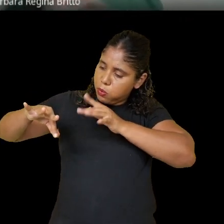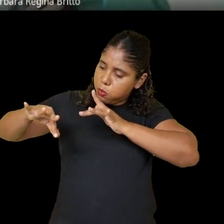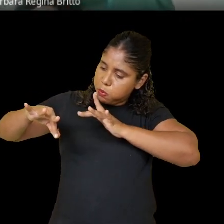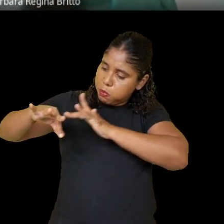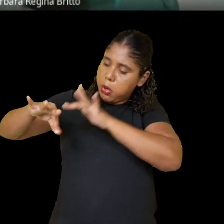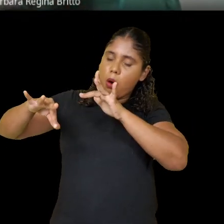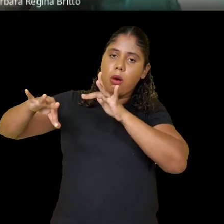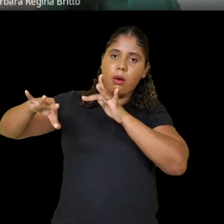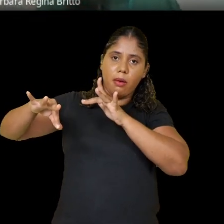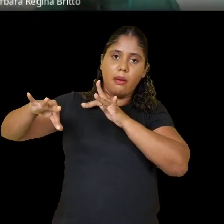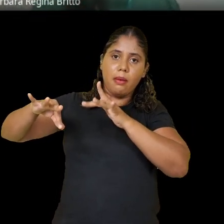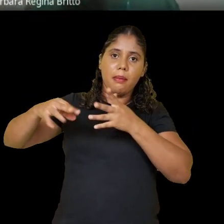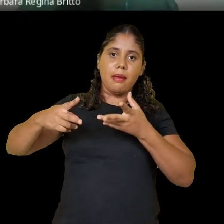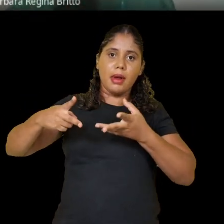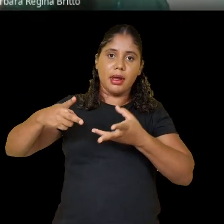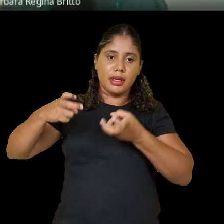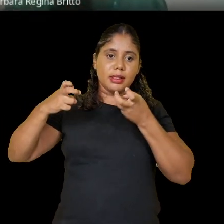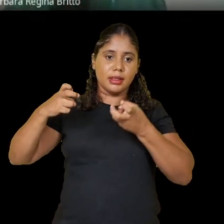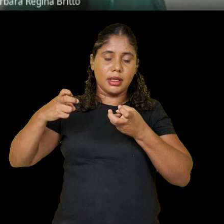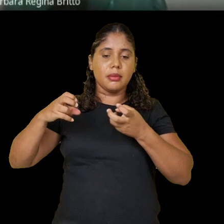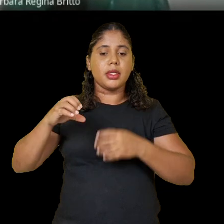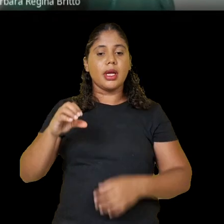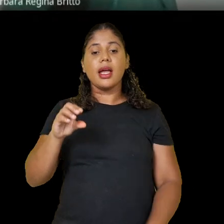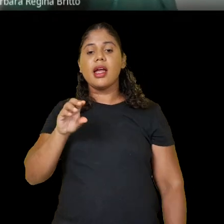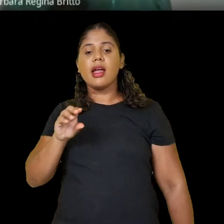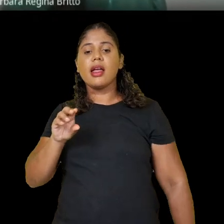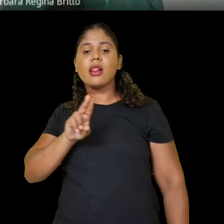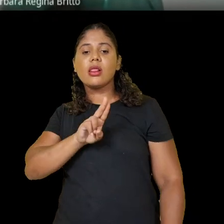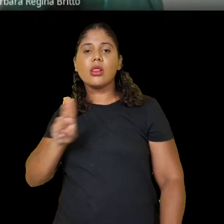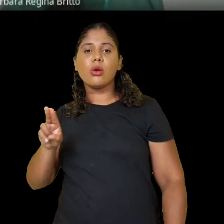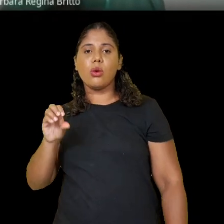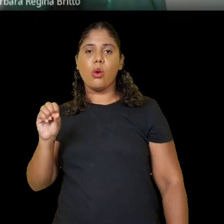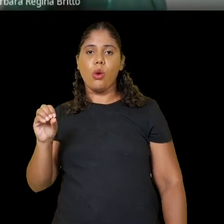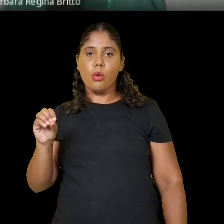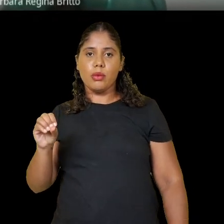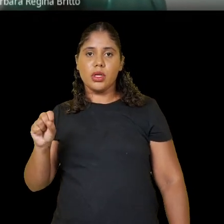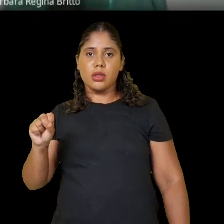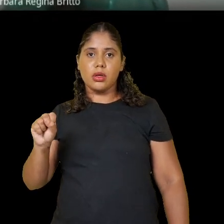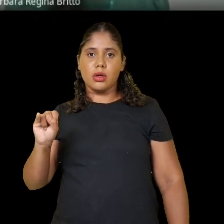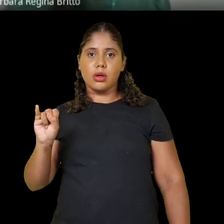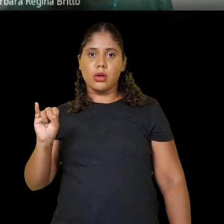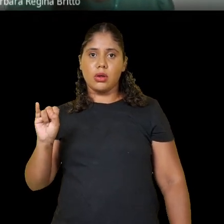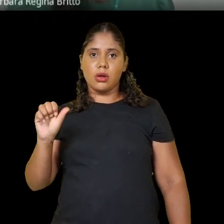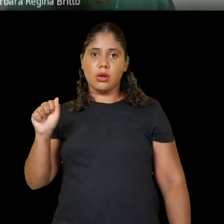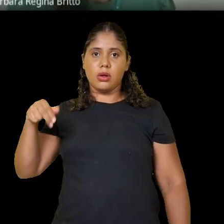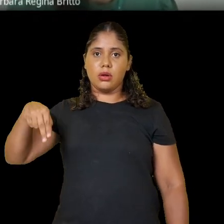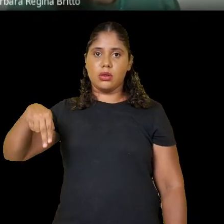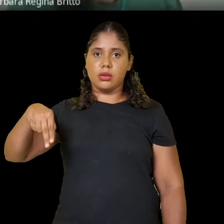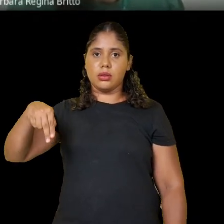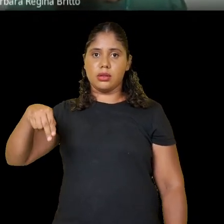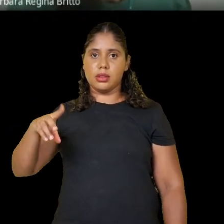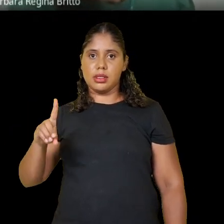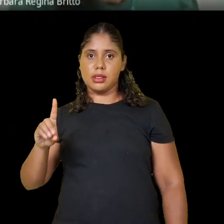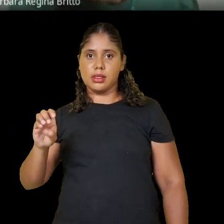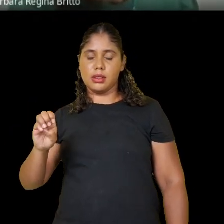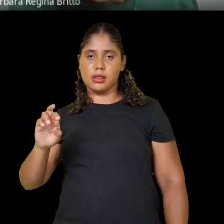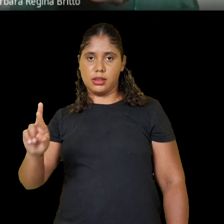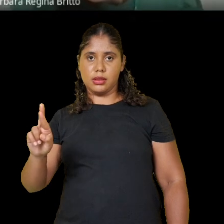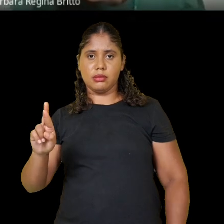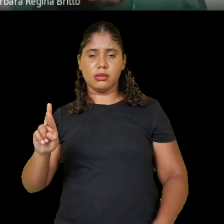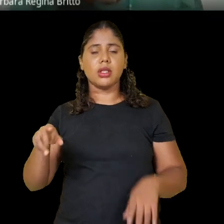de Osiander, tá? E a vulva também vai ter um aumento significativo, que a gente já falou aqui em cima, que é